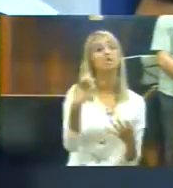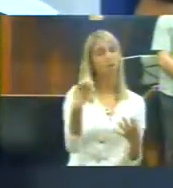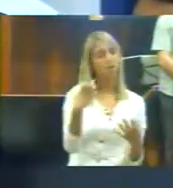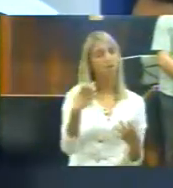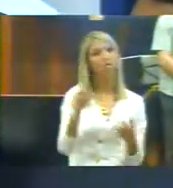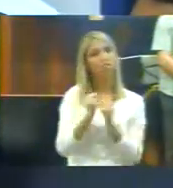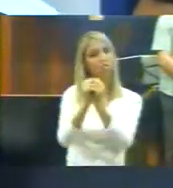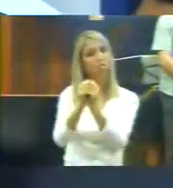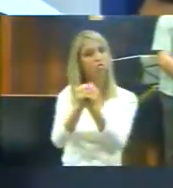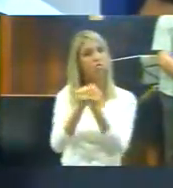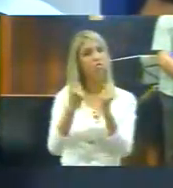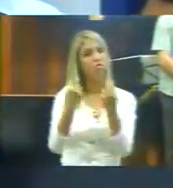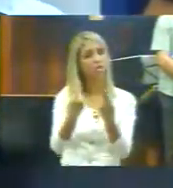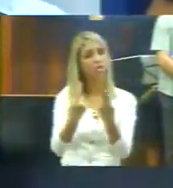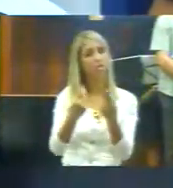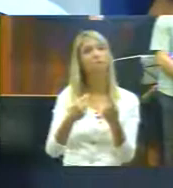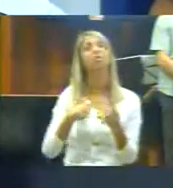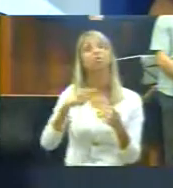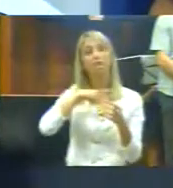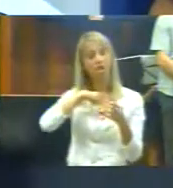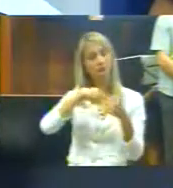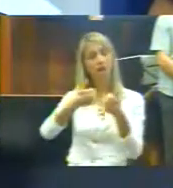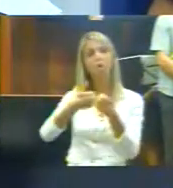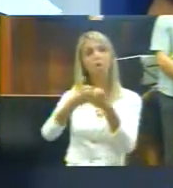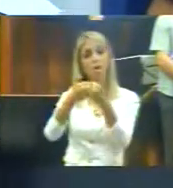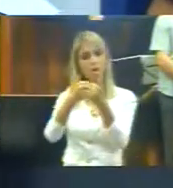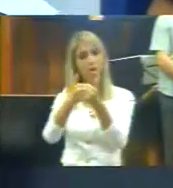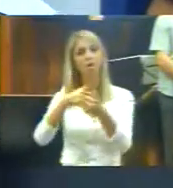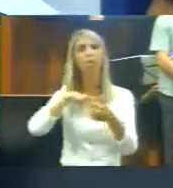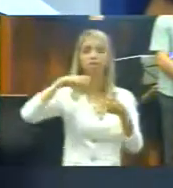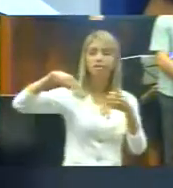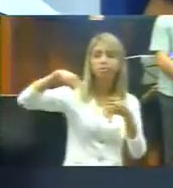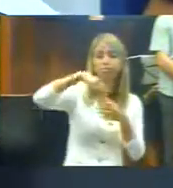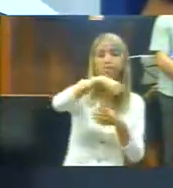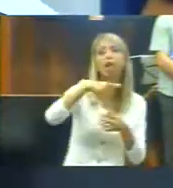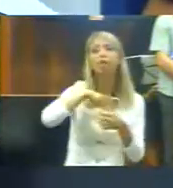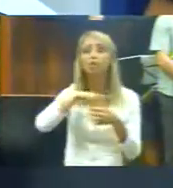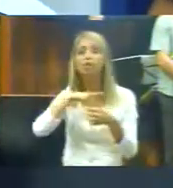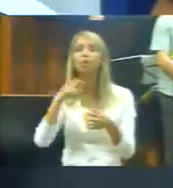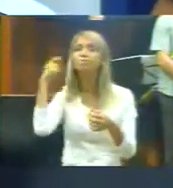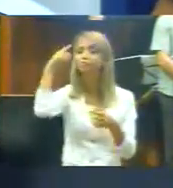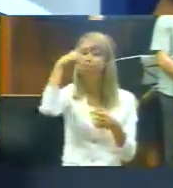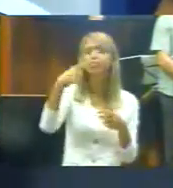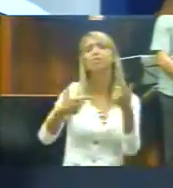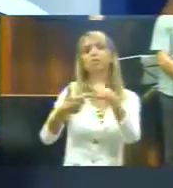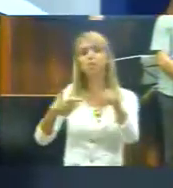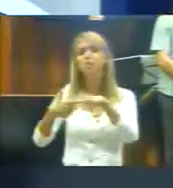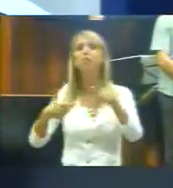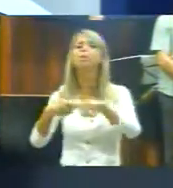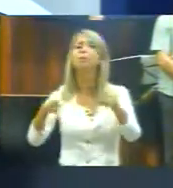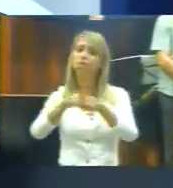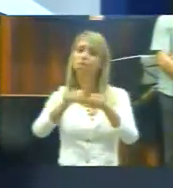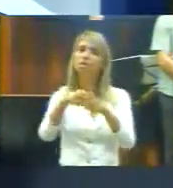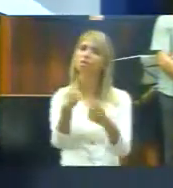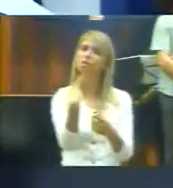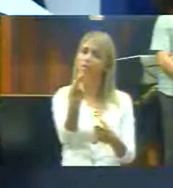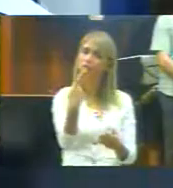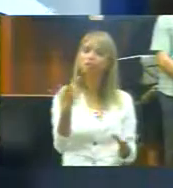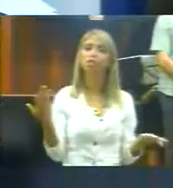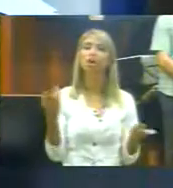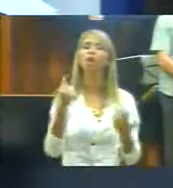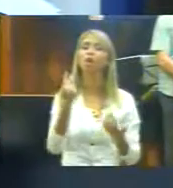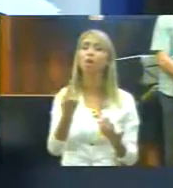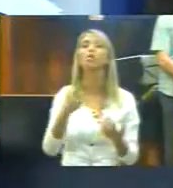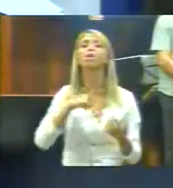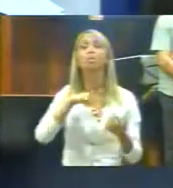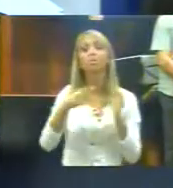o transporte coletivo, nós andamos por ruas esburacadas, nós estudamos em escolas municipais, nós temos muitos problemas que vocês também têm. Então, nós estamos aqui dando uma